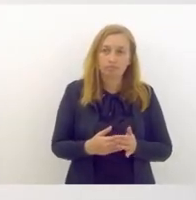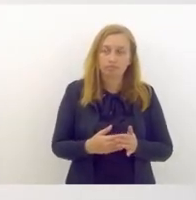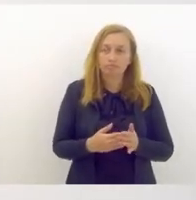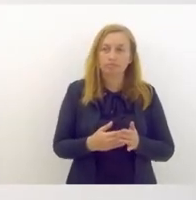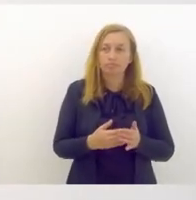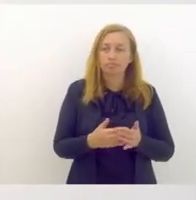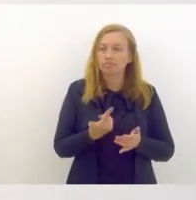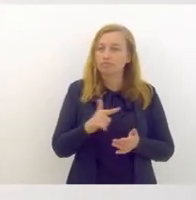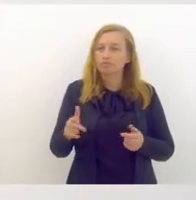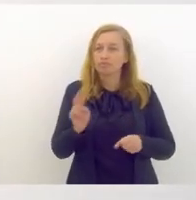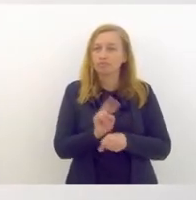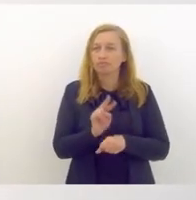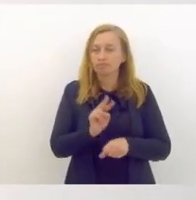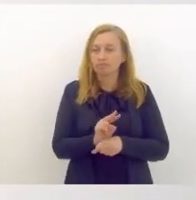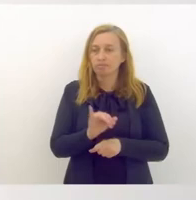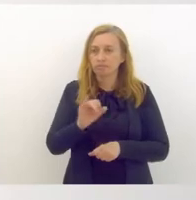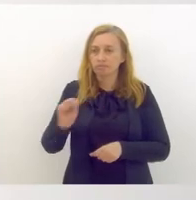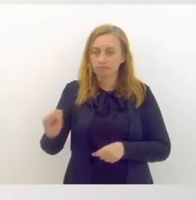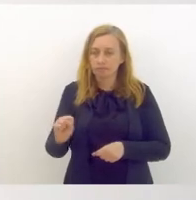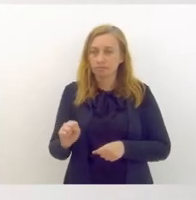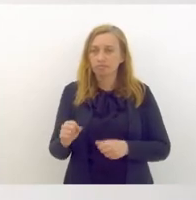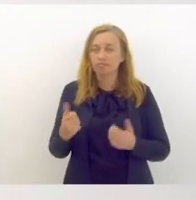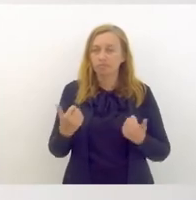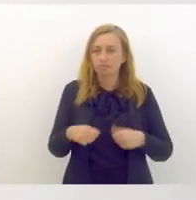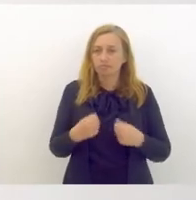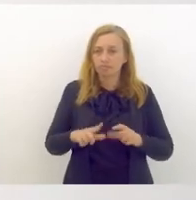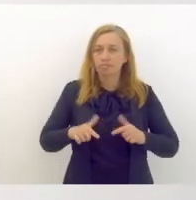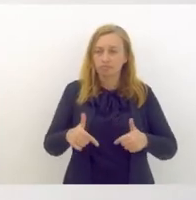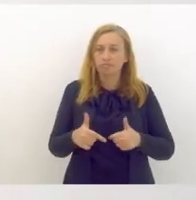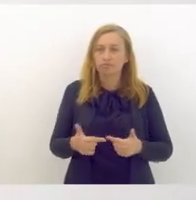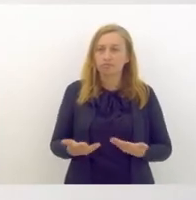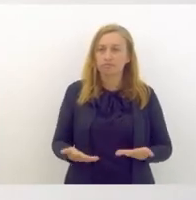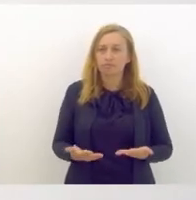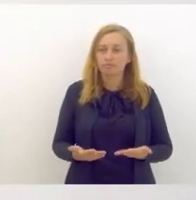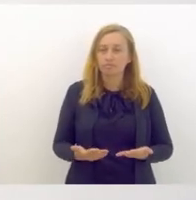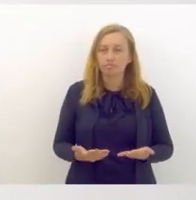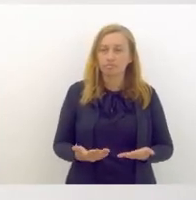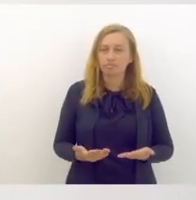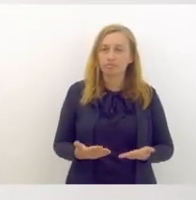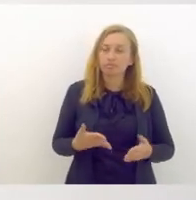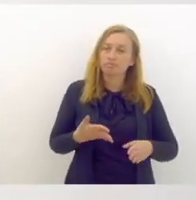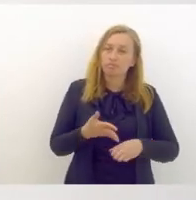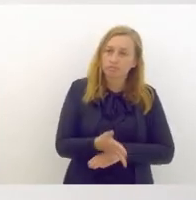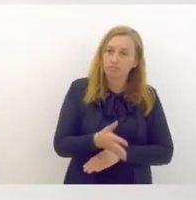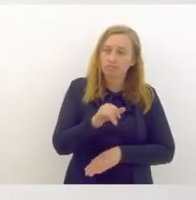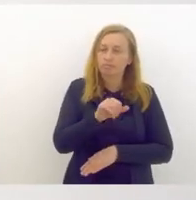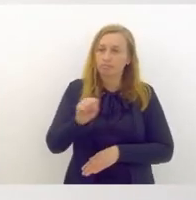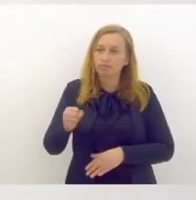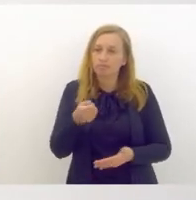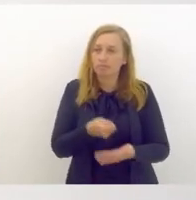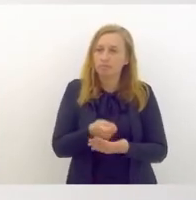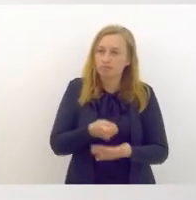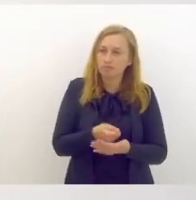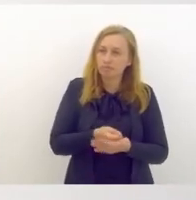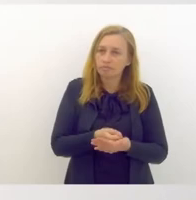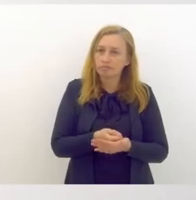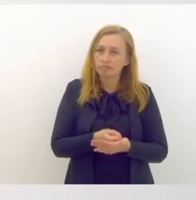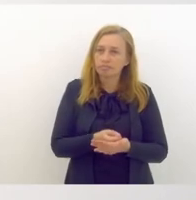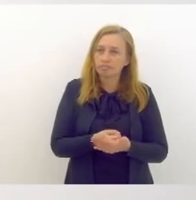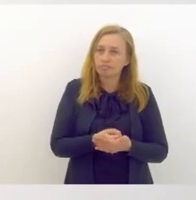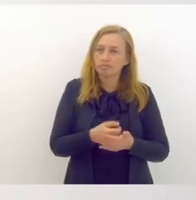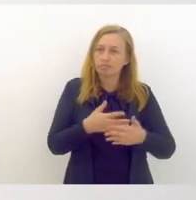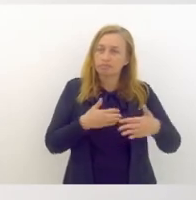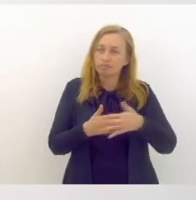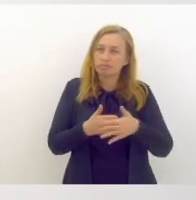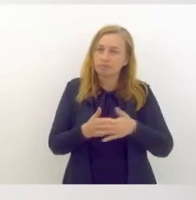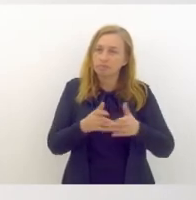são. E seria exatamente assim, deputado. Ele chegaria, o INEA tem a obrigação de demarcar a faixa marginal de